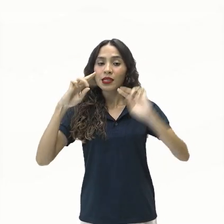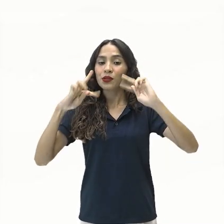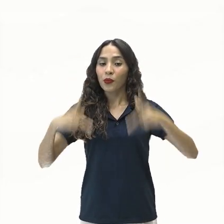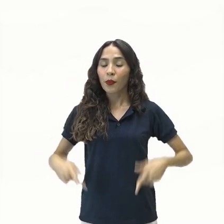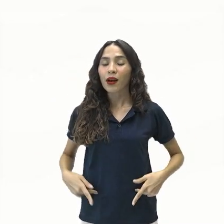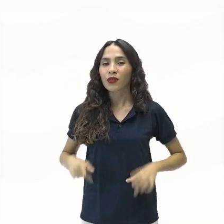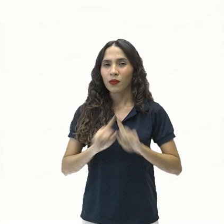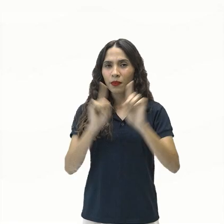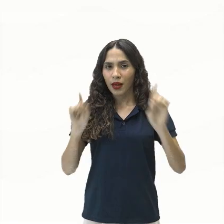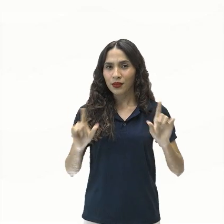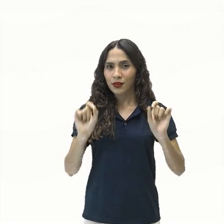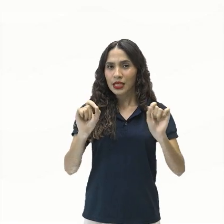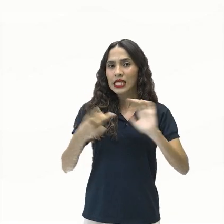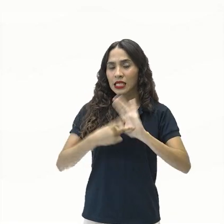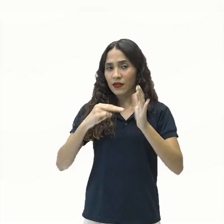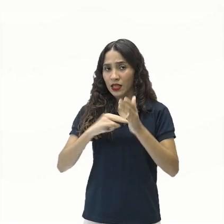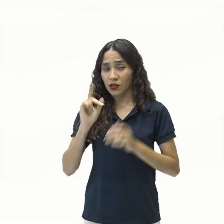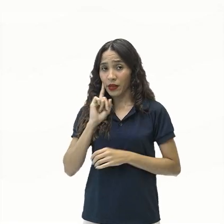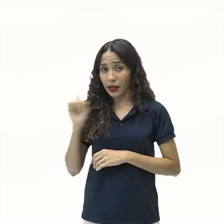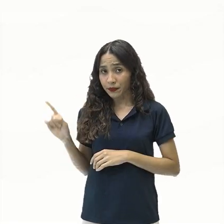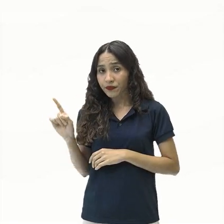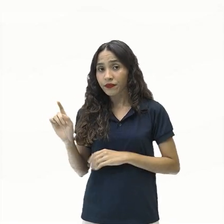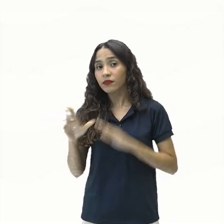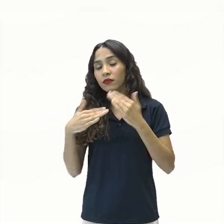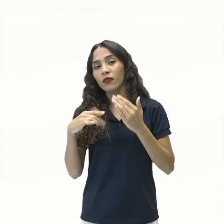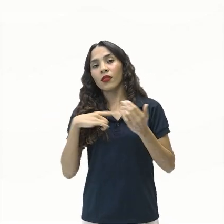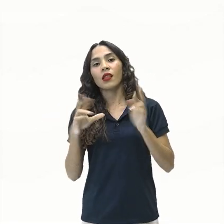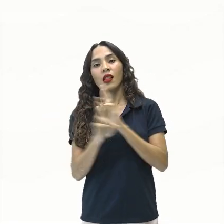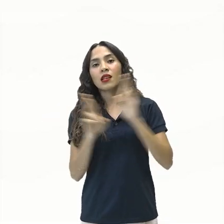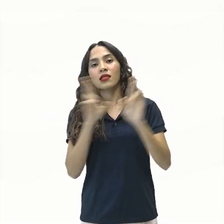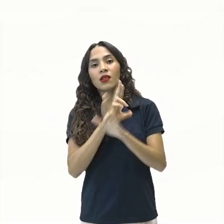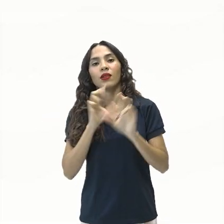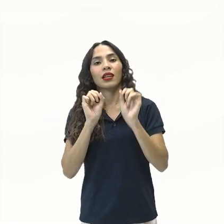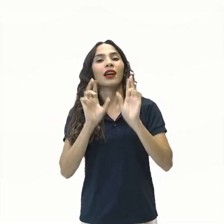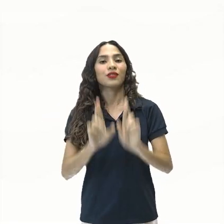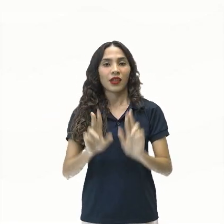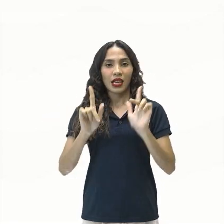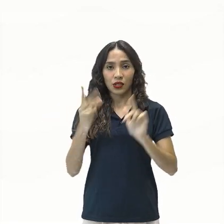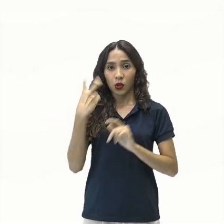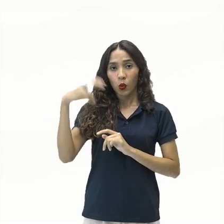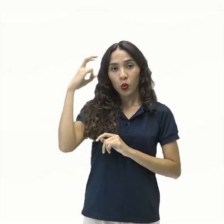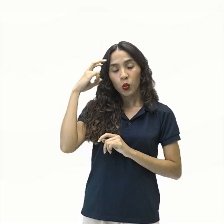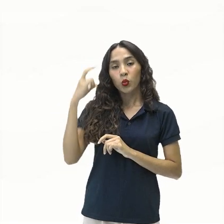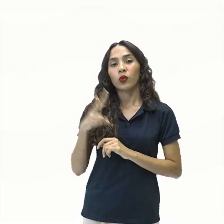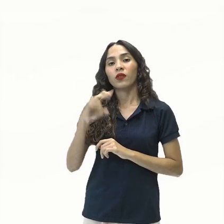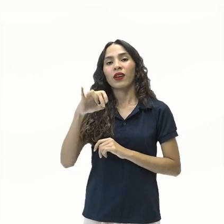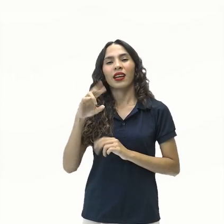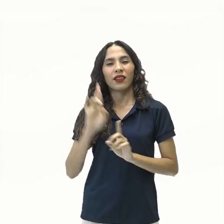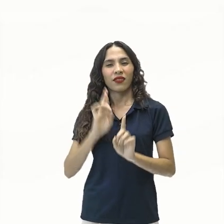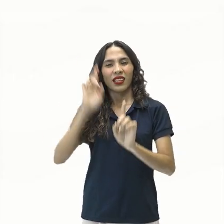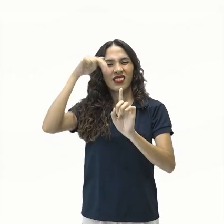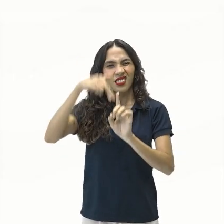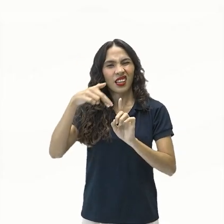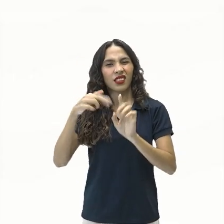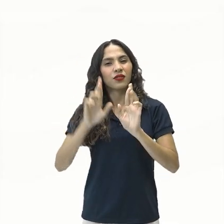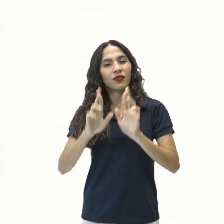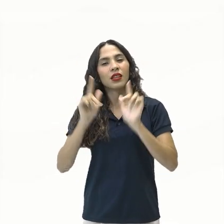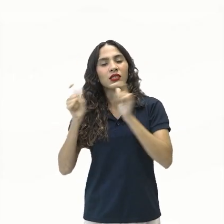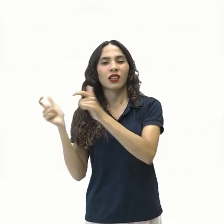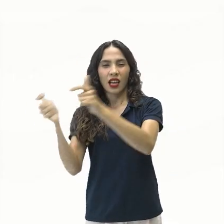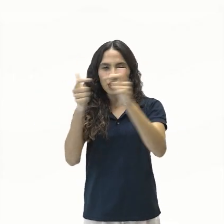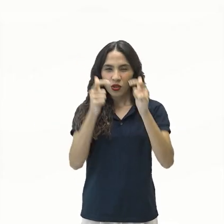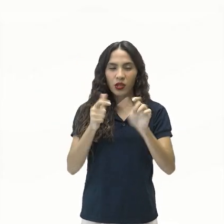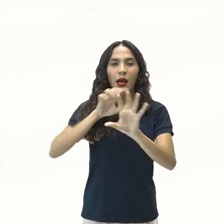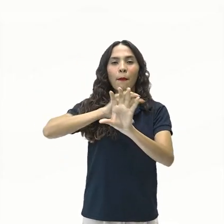O que são os culturais humanos? Eles estão relacionados às diferentes culturas, que existem ali em diferentes regiões,